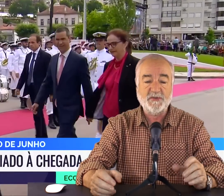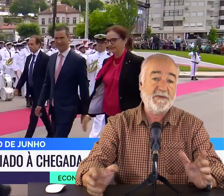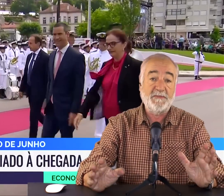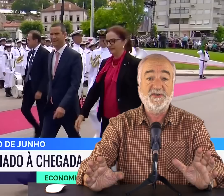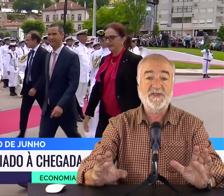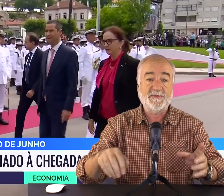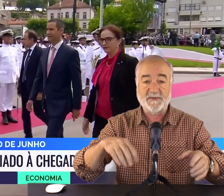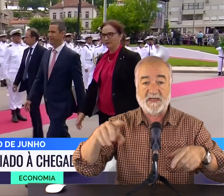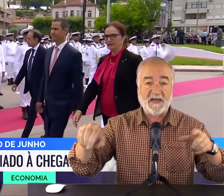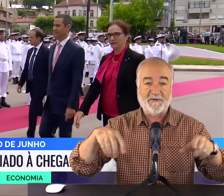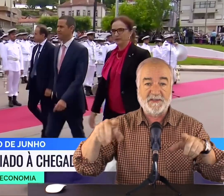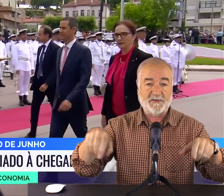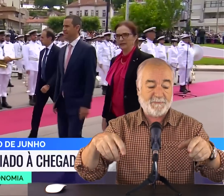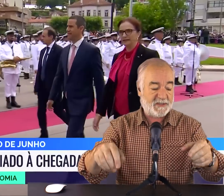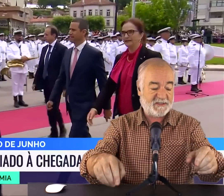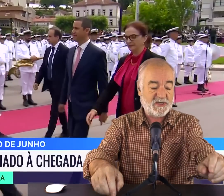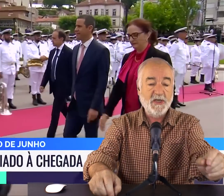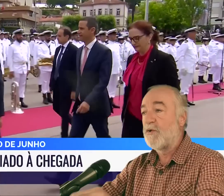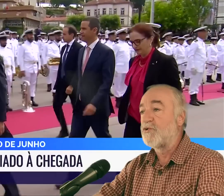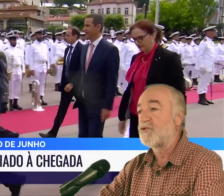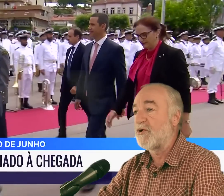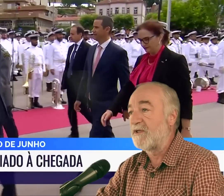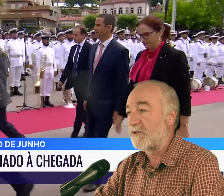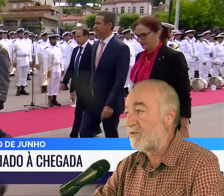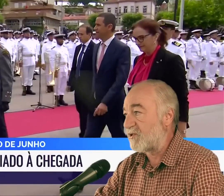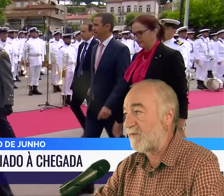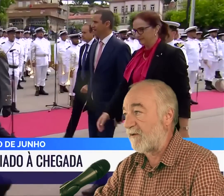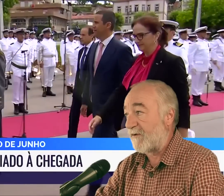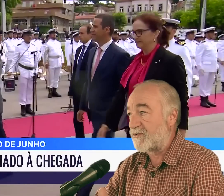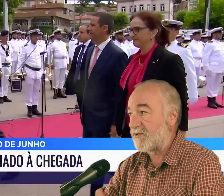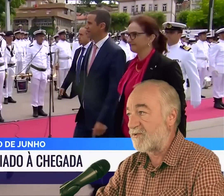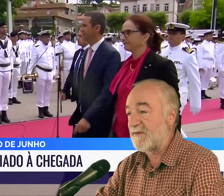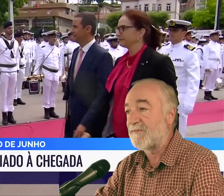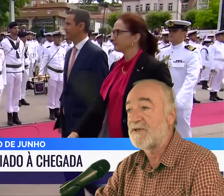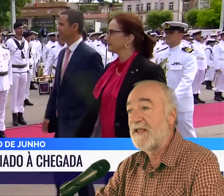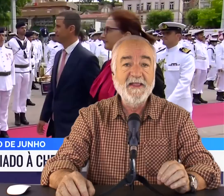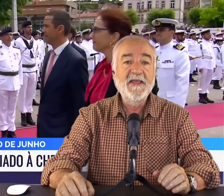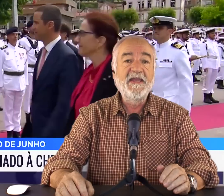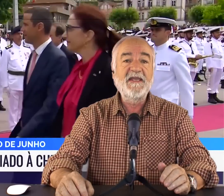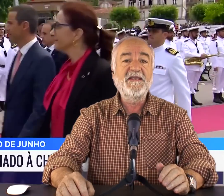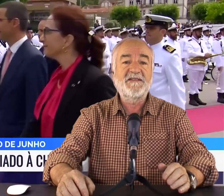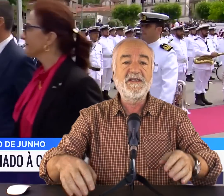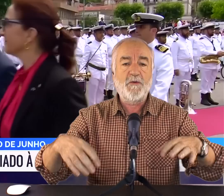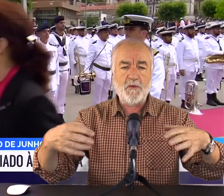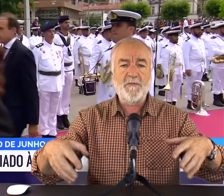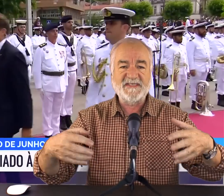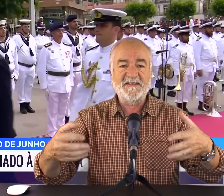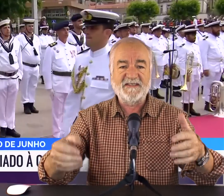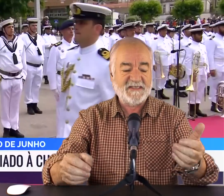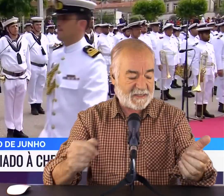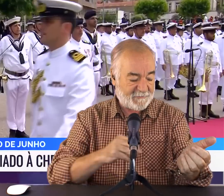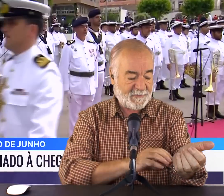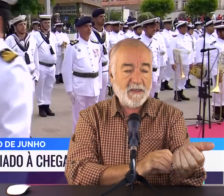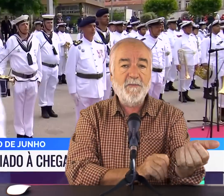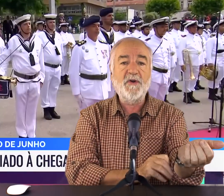pelo menos 10 pessoas ali À Volta do repórteres cujo o som entrou nos seus microfones os outros não sabemos e tinha uma